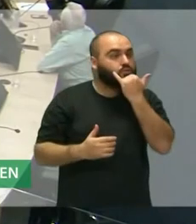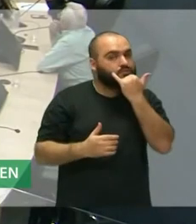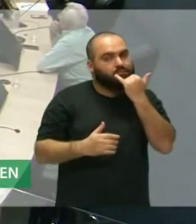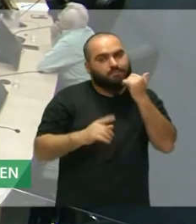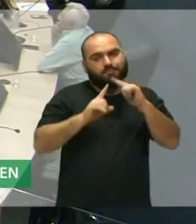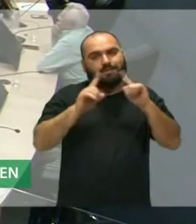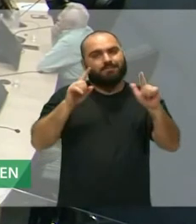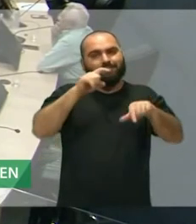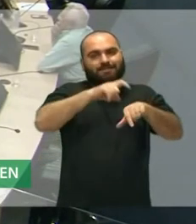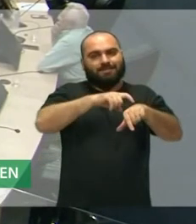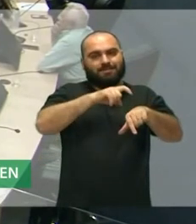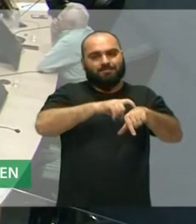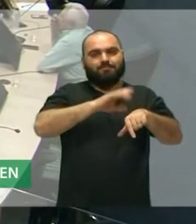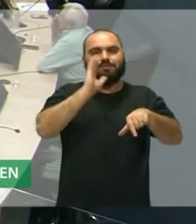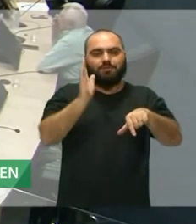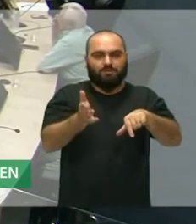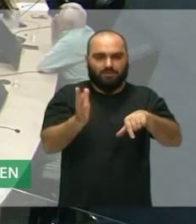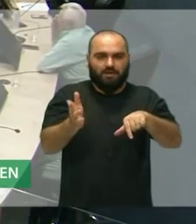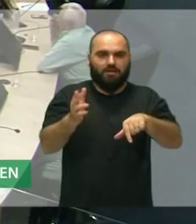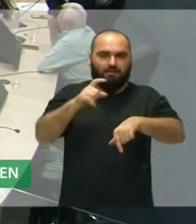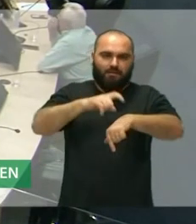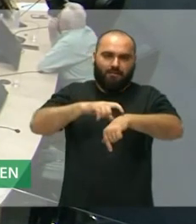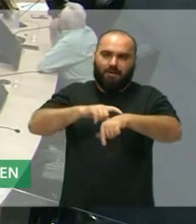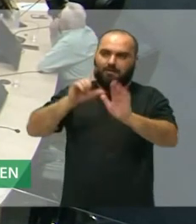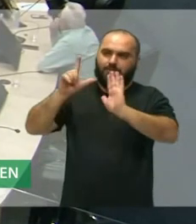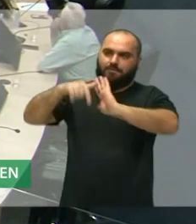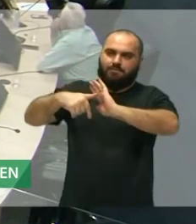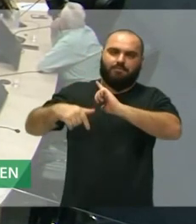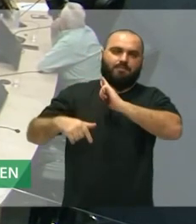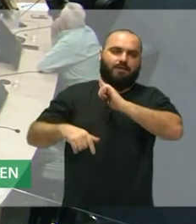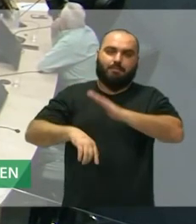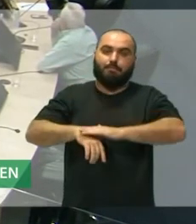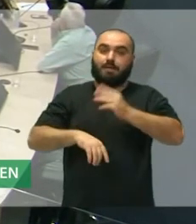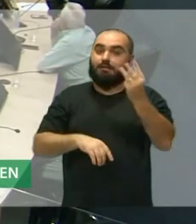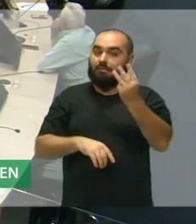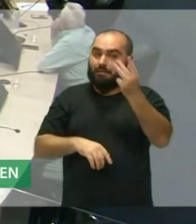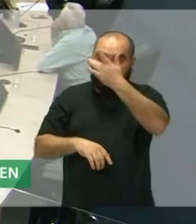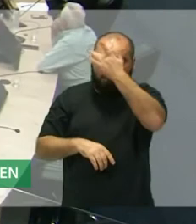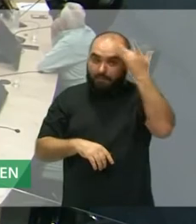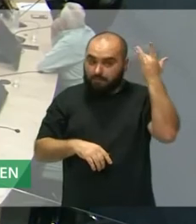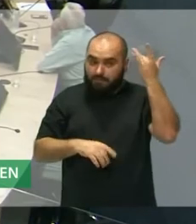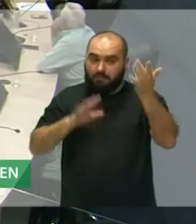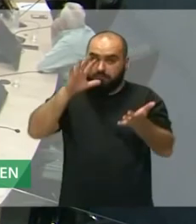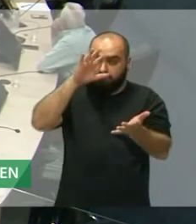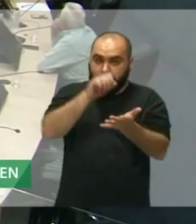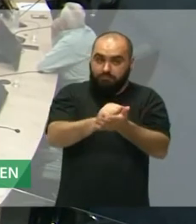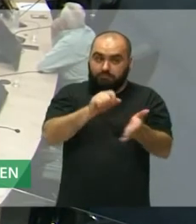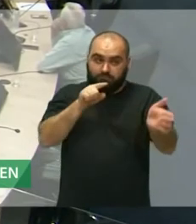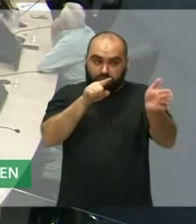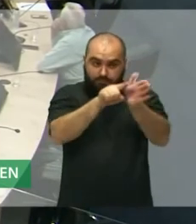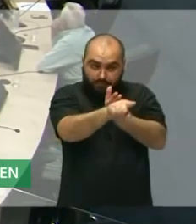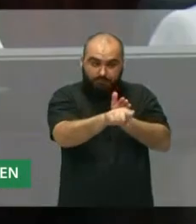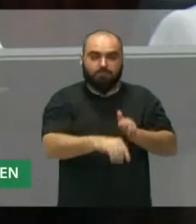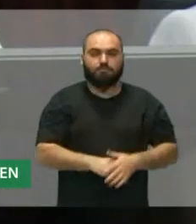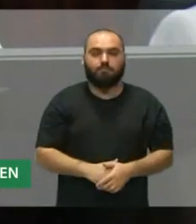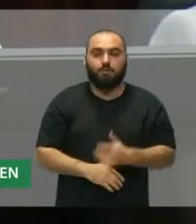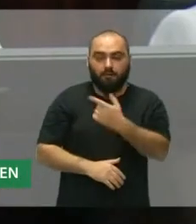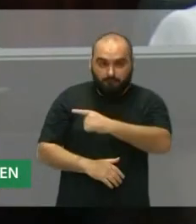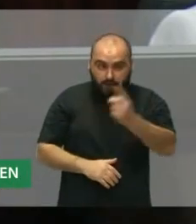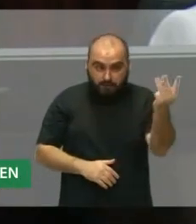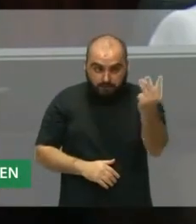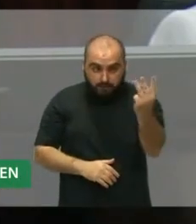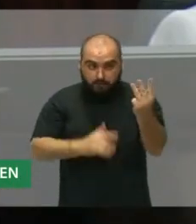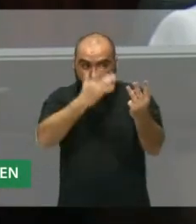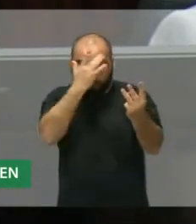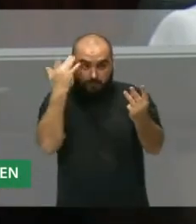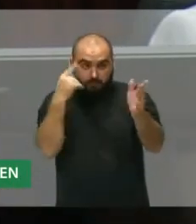tempo, nós já estamos avançado aí na hora, então nós temos mais três pessoas ali pra, inscritas para perguntar. Nós vamos para essas perguntas